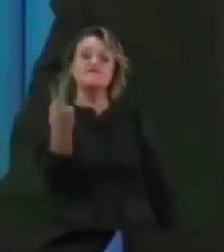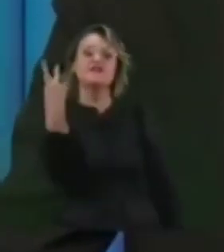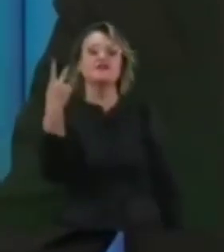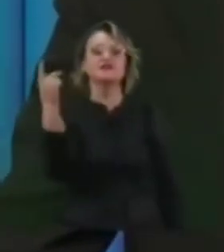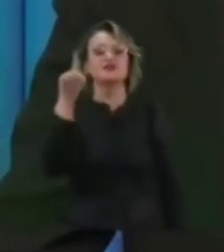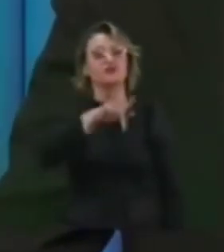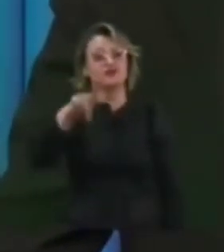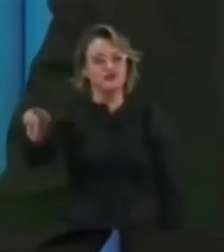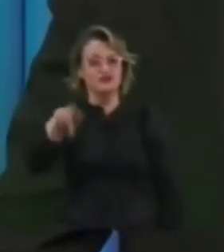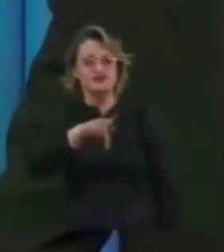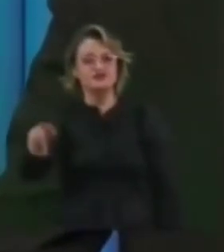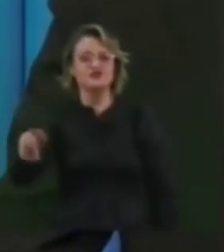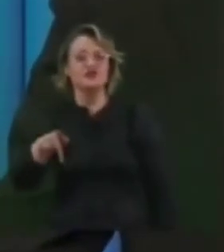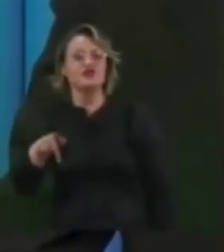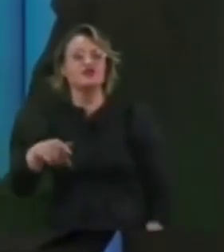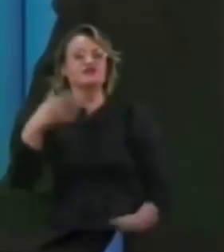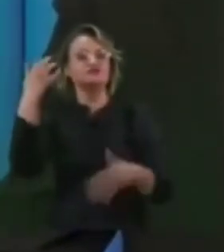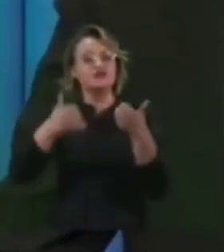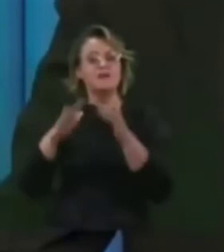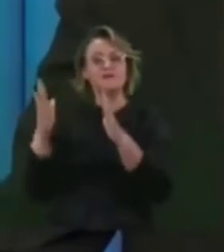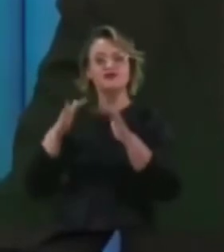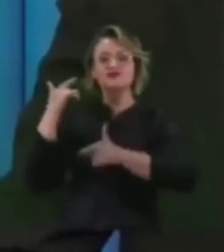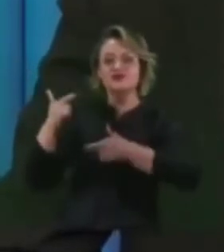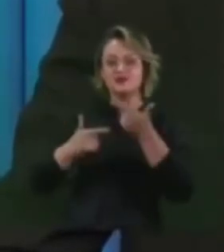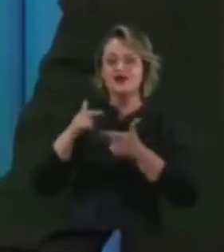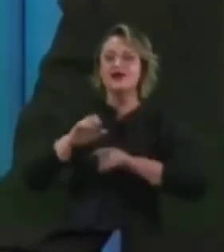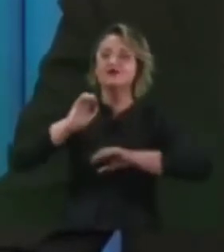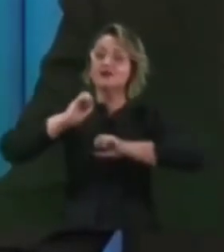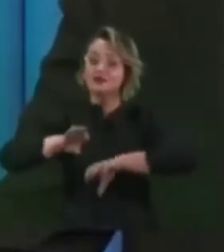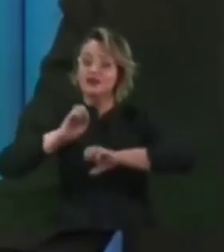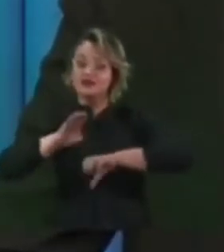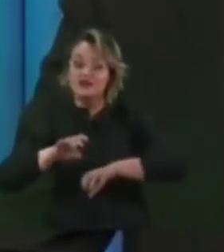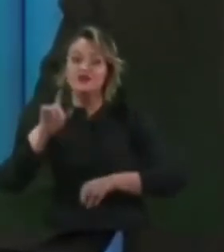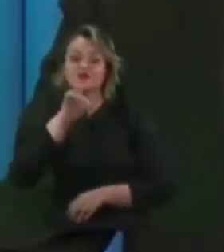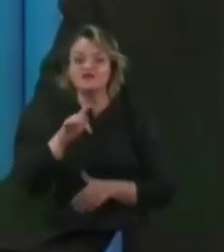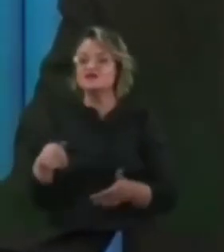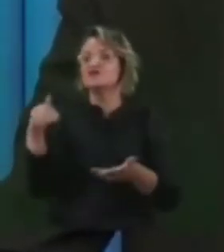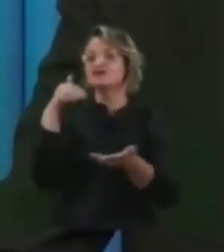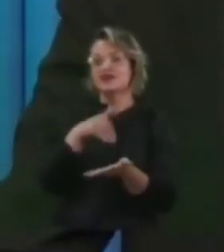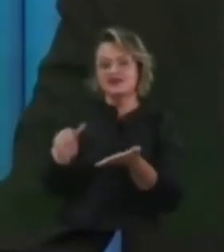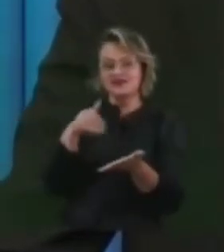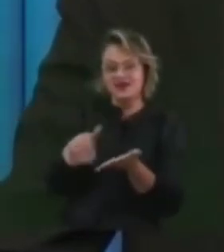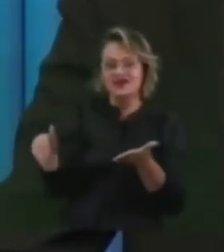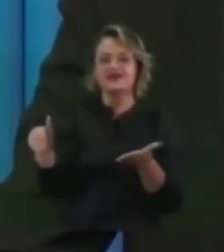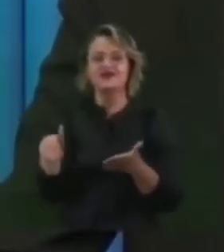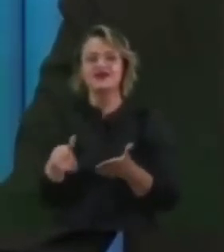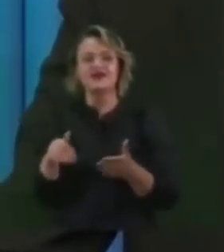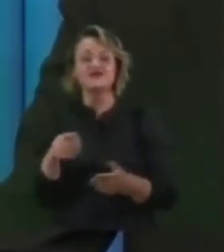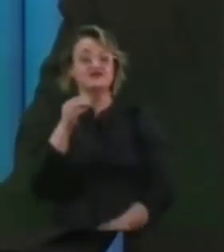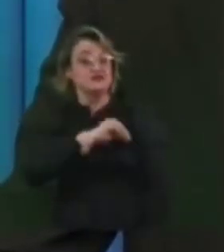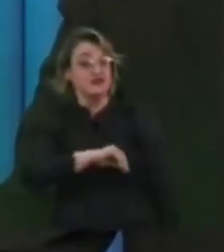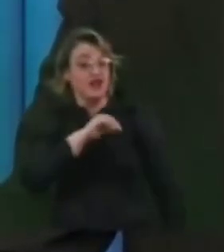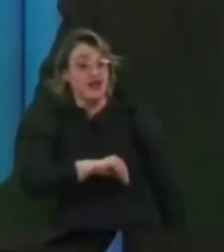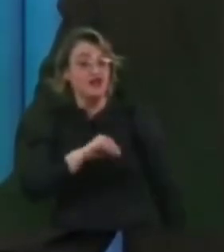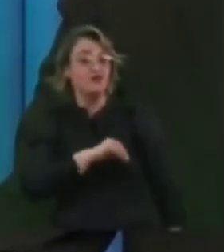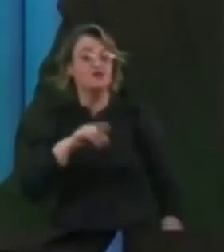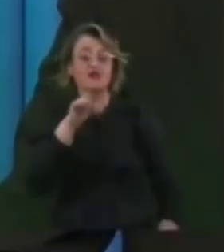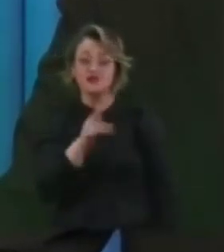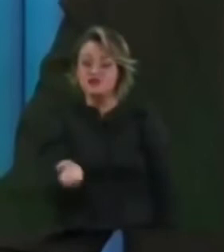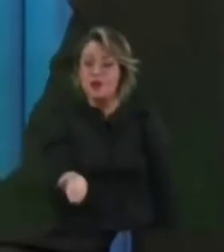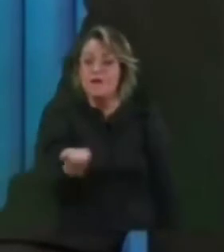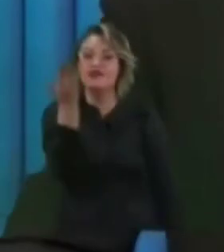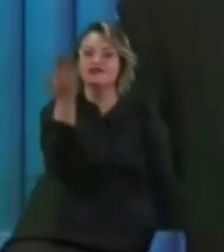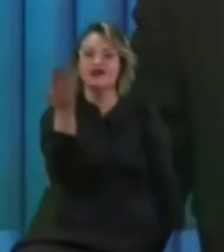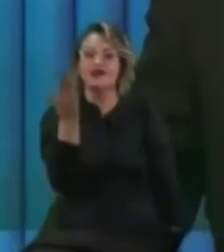professores. Nós vamos fazer a discussão da carreira dos profissionais de educação, dos professores, secretários escolares. Nós vamos aumentar o salário dos professores. É isso que a gente vai